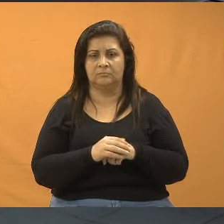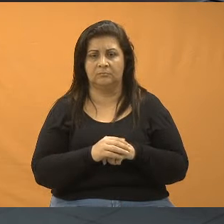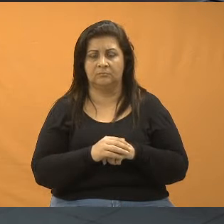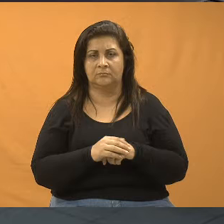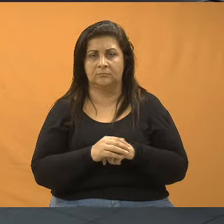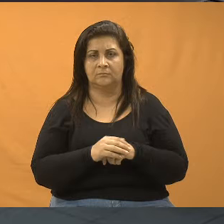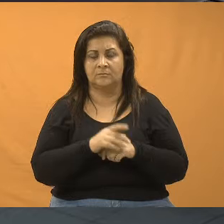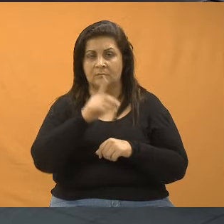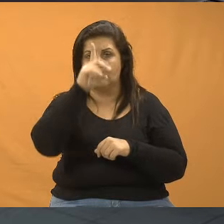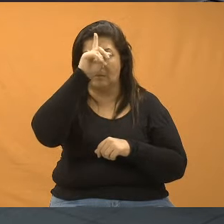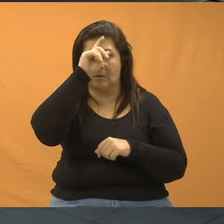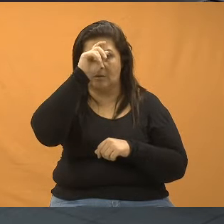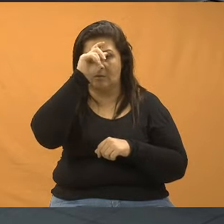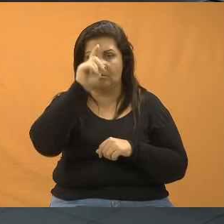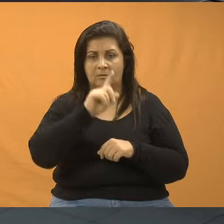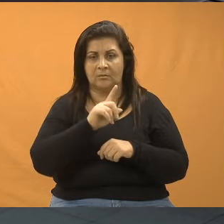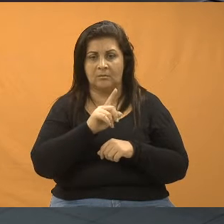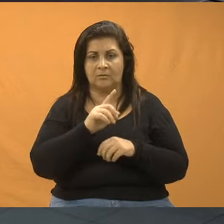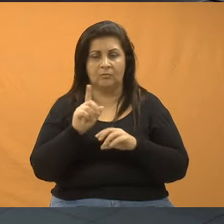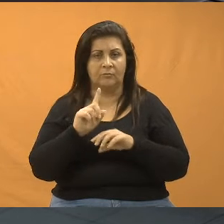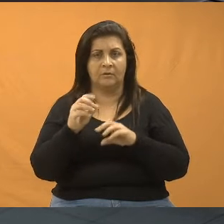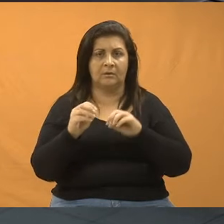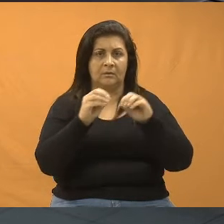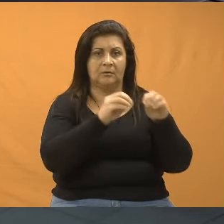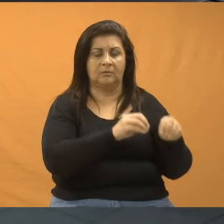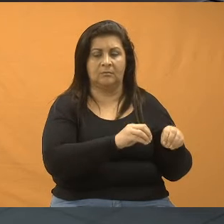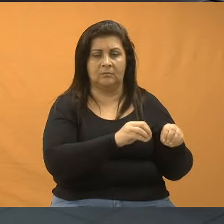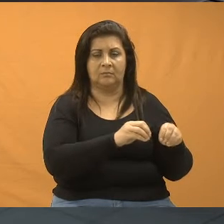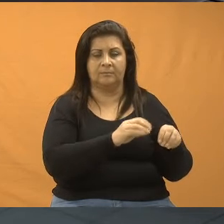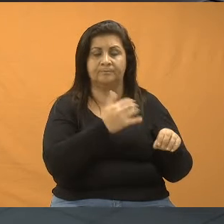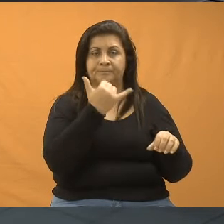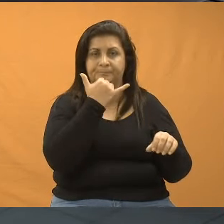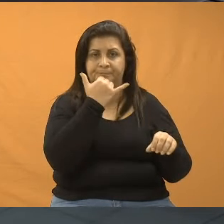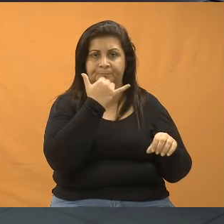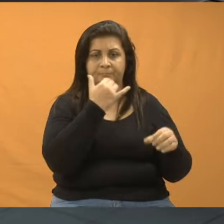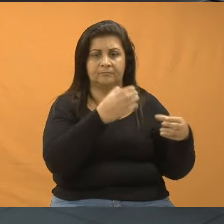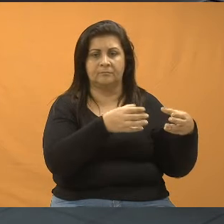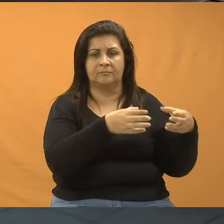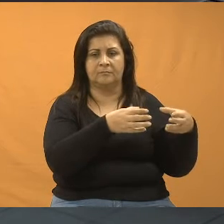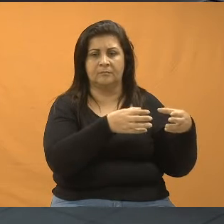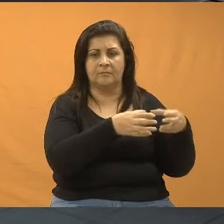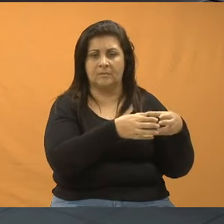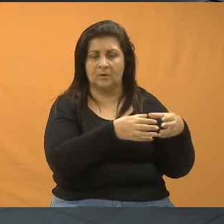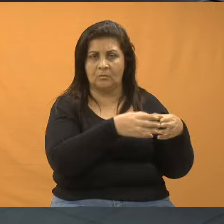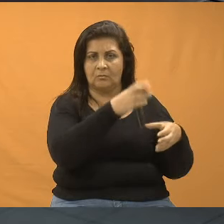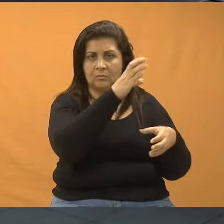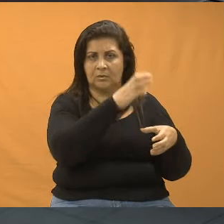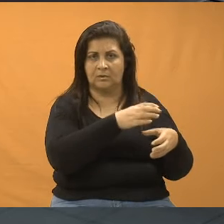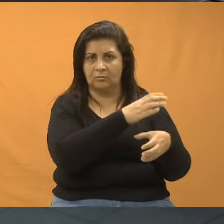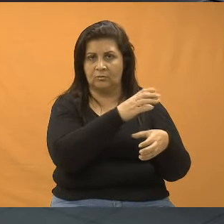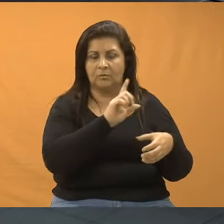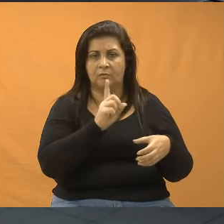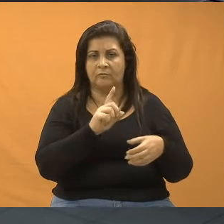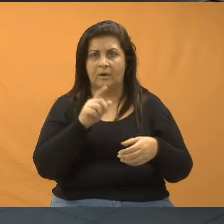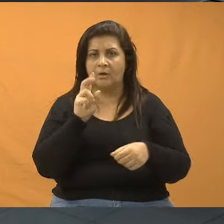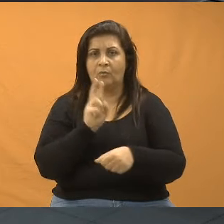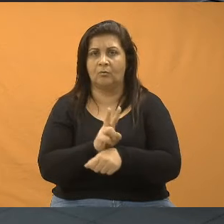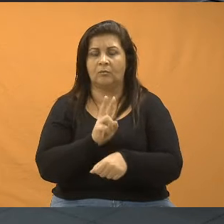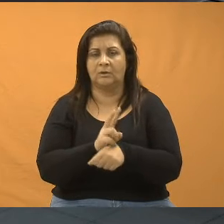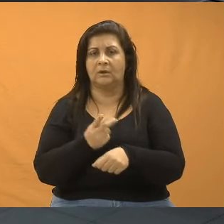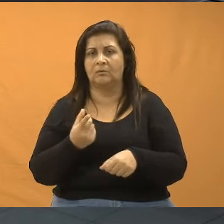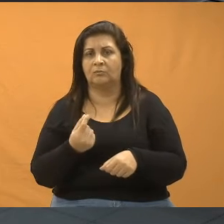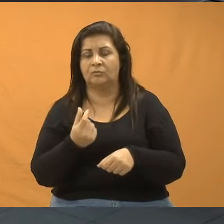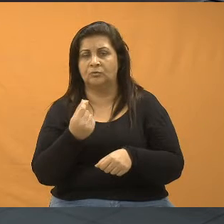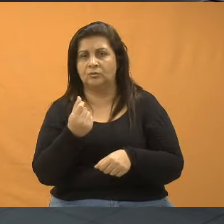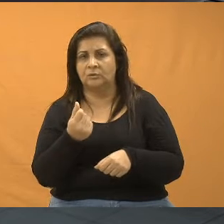Santa Casa, a Irmandade não vai fazer a gestão financeira, nada. Isso ficará quando o